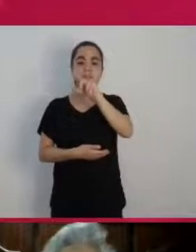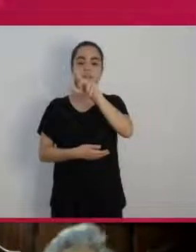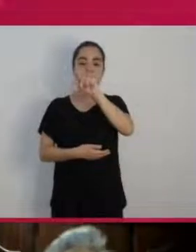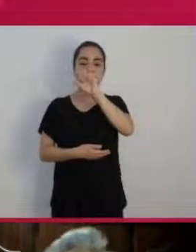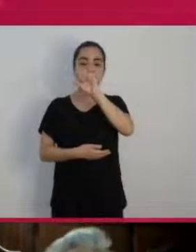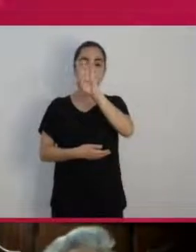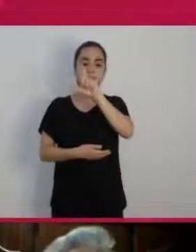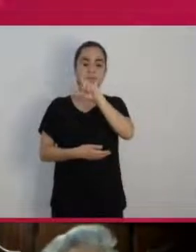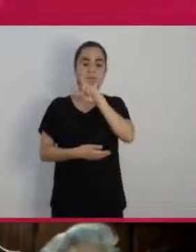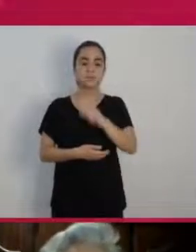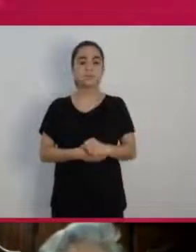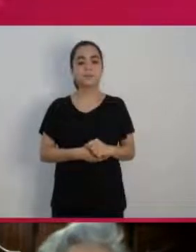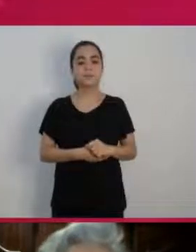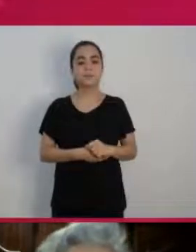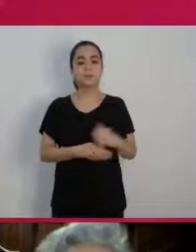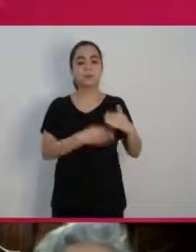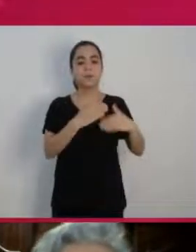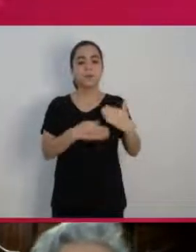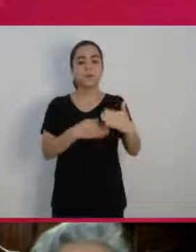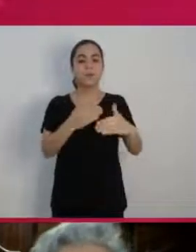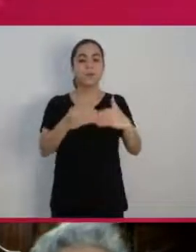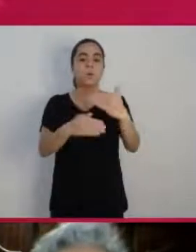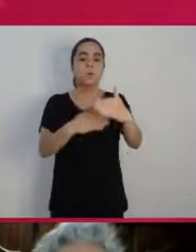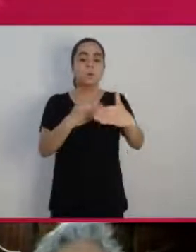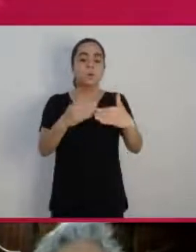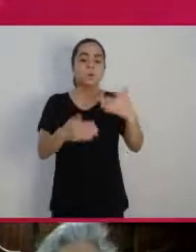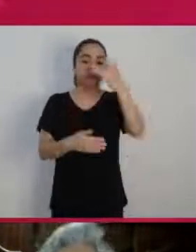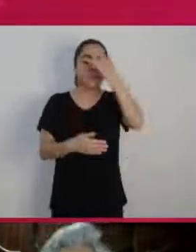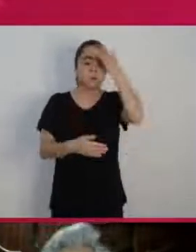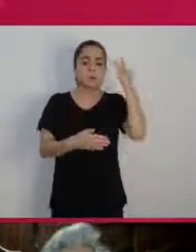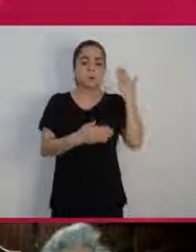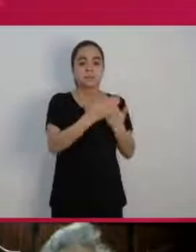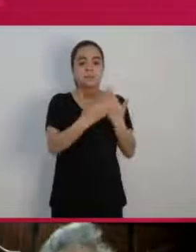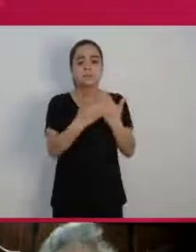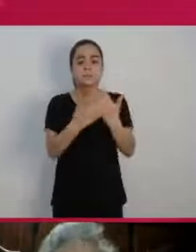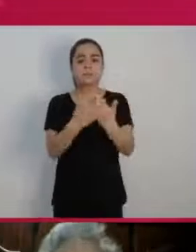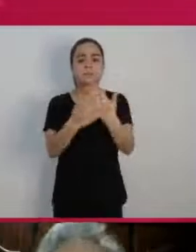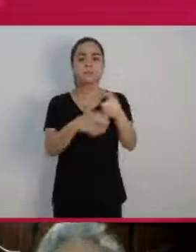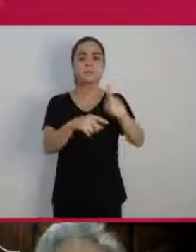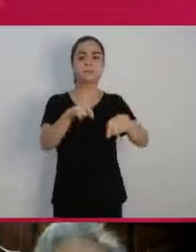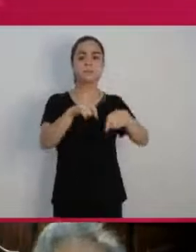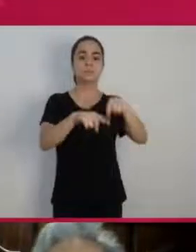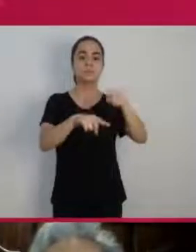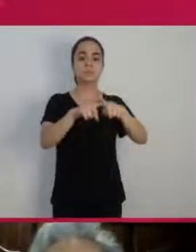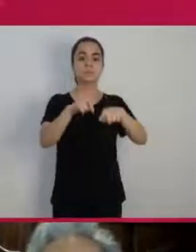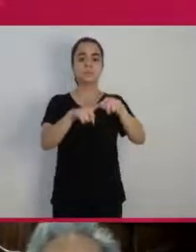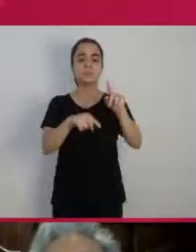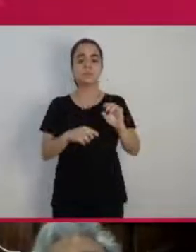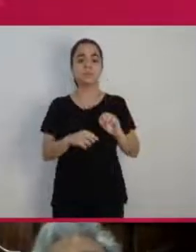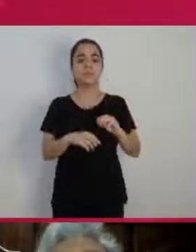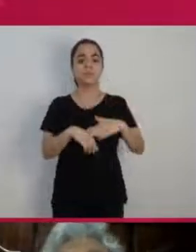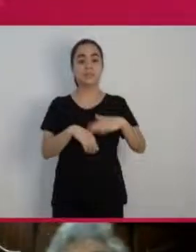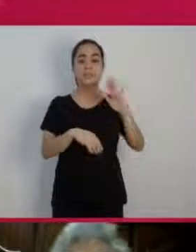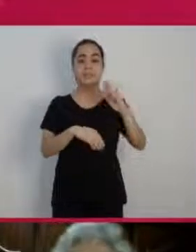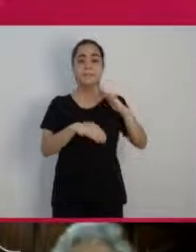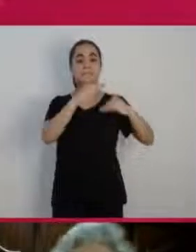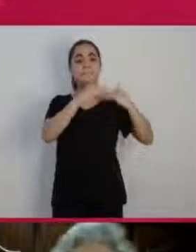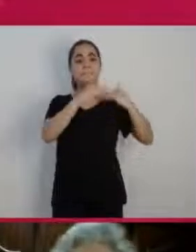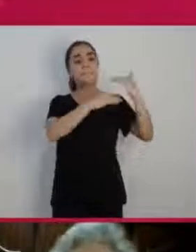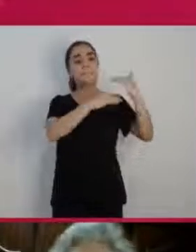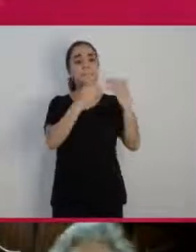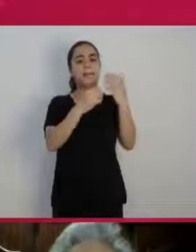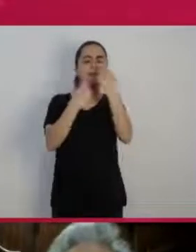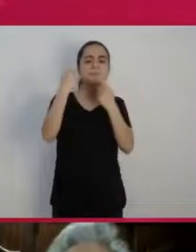os desenvolvedores de equipamentos, eles estão cada vez mais se preocupando